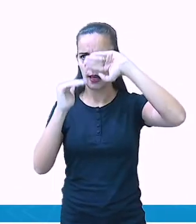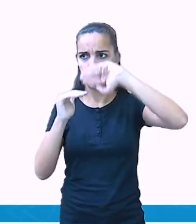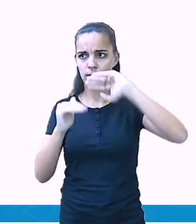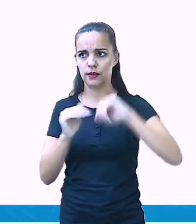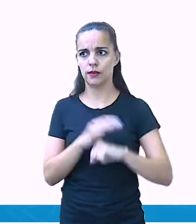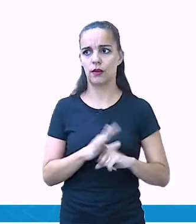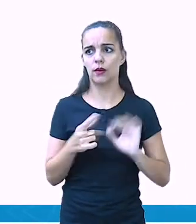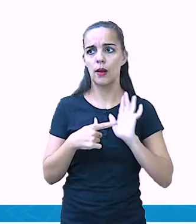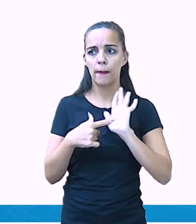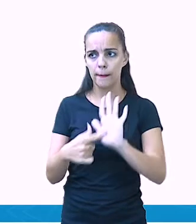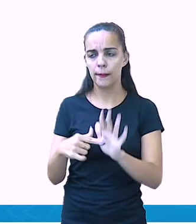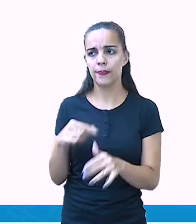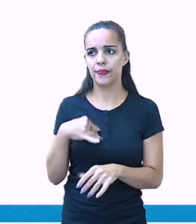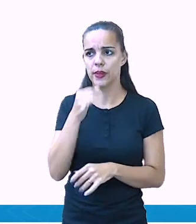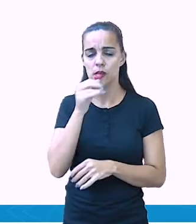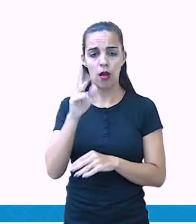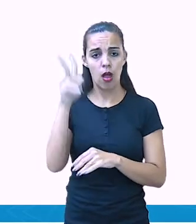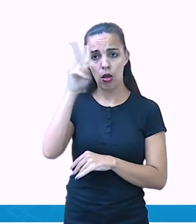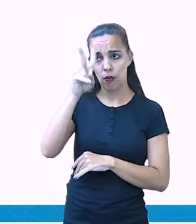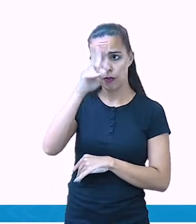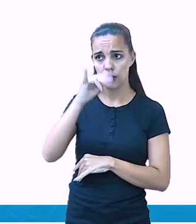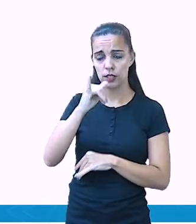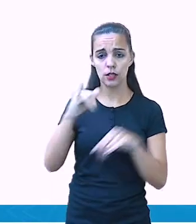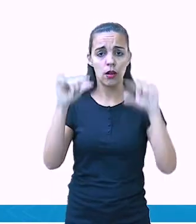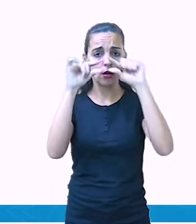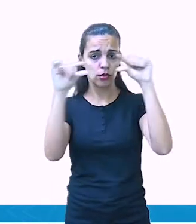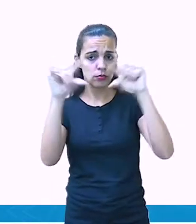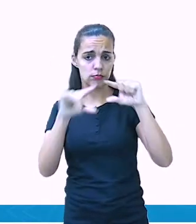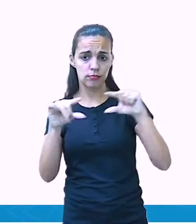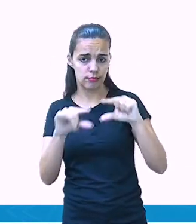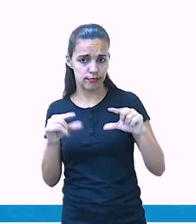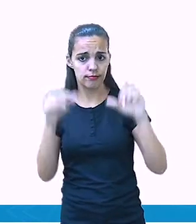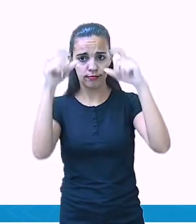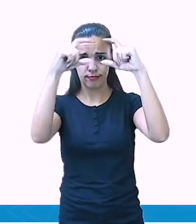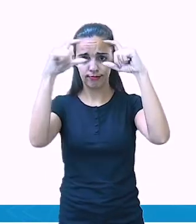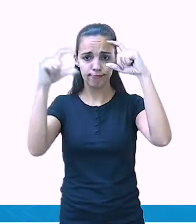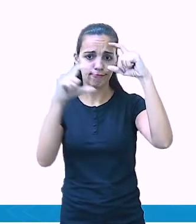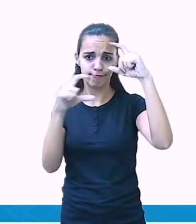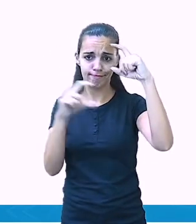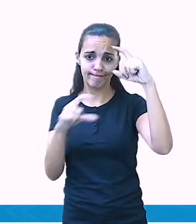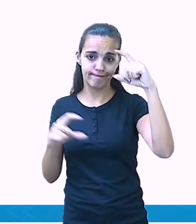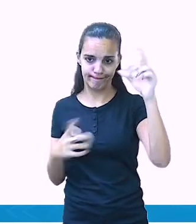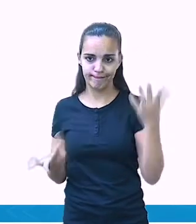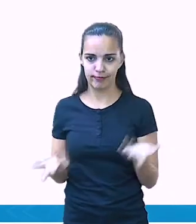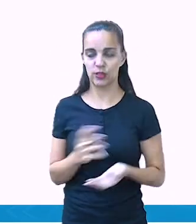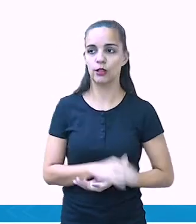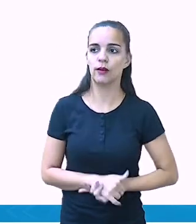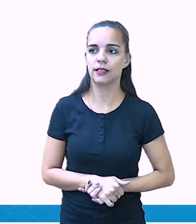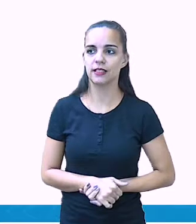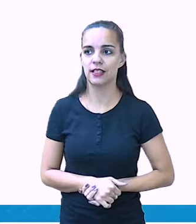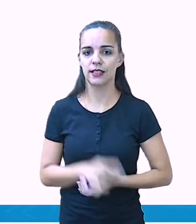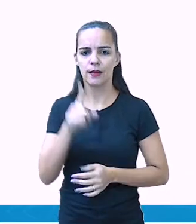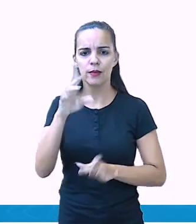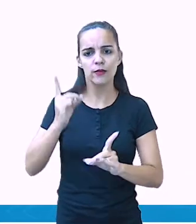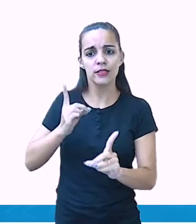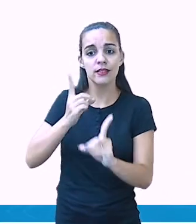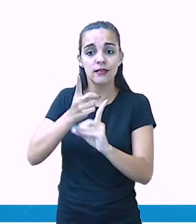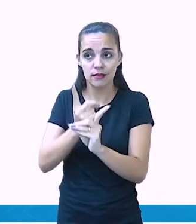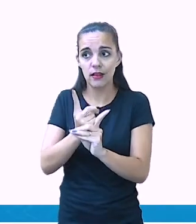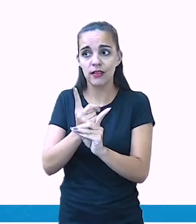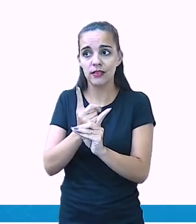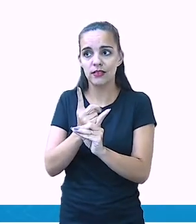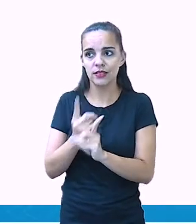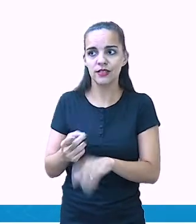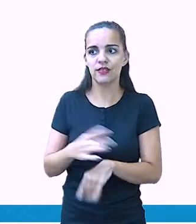isso, história em quadrinhos. Eles estão separados. Fácil de identificar, né? O